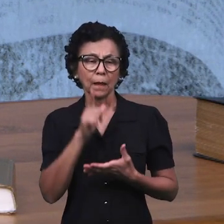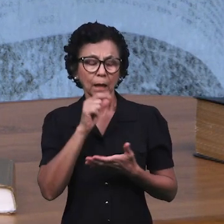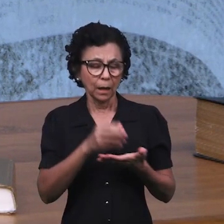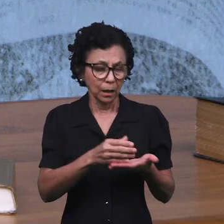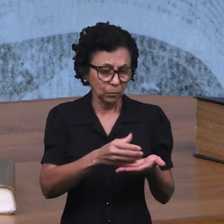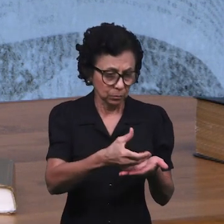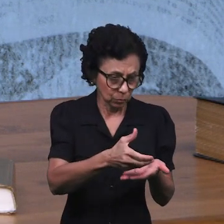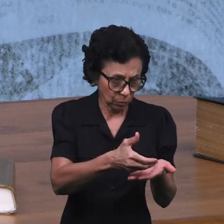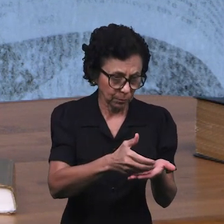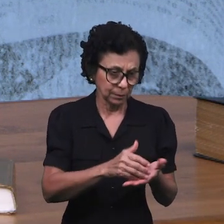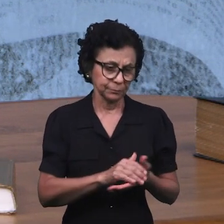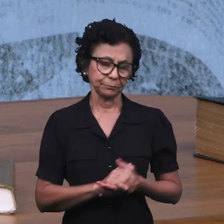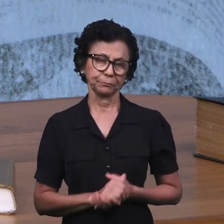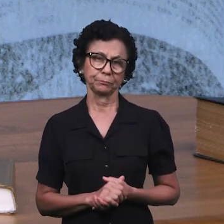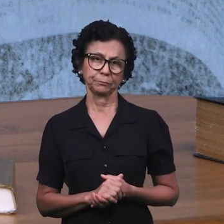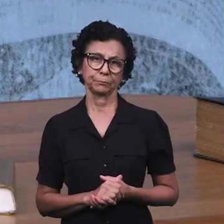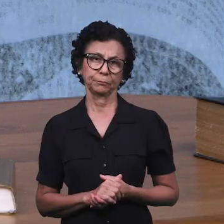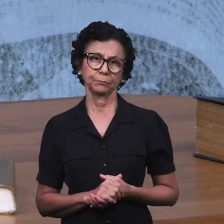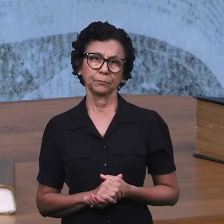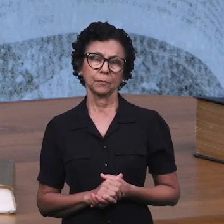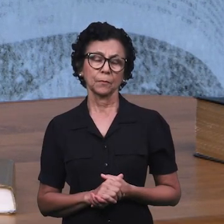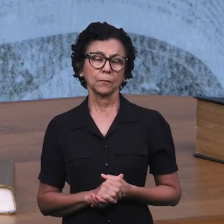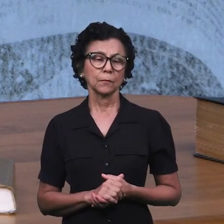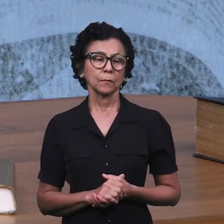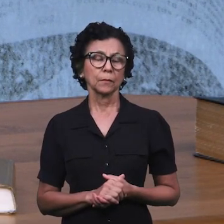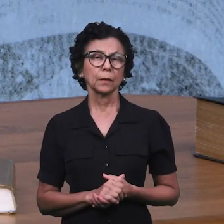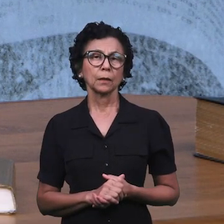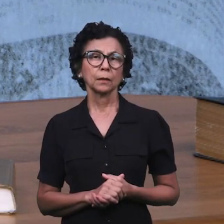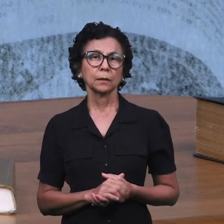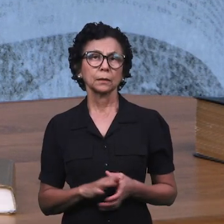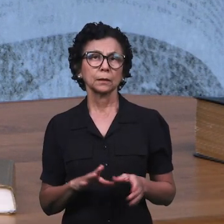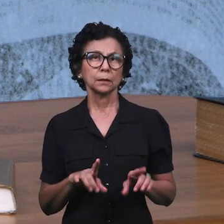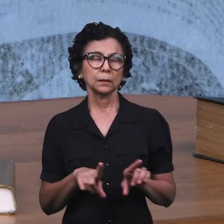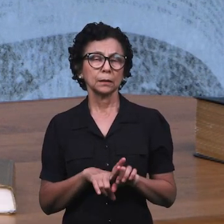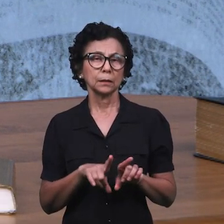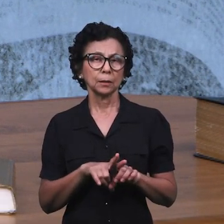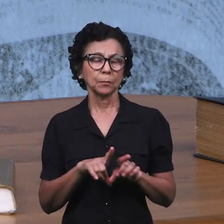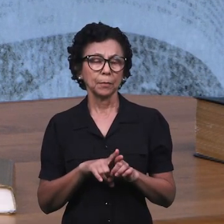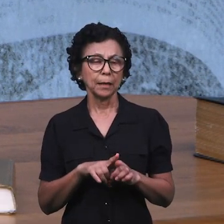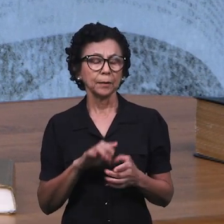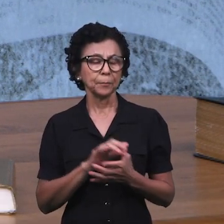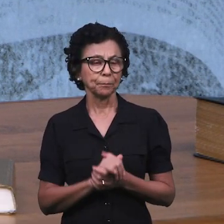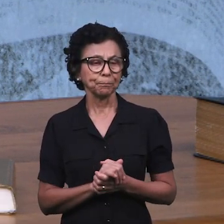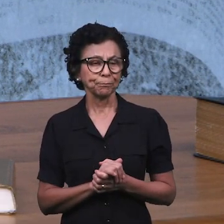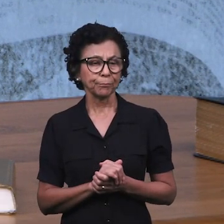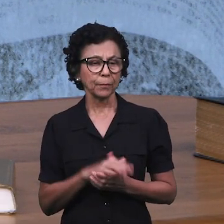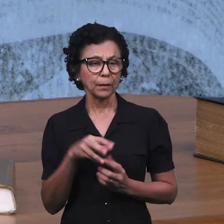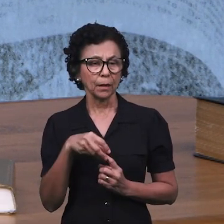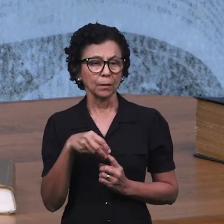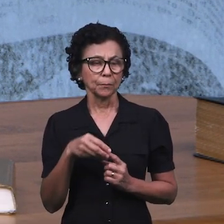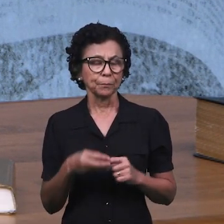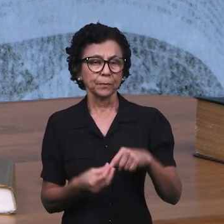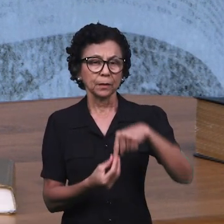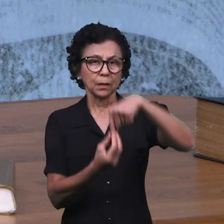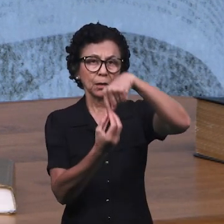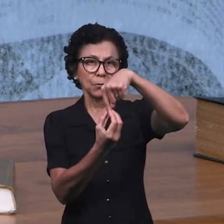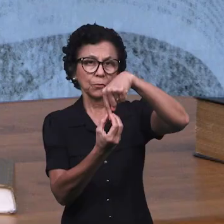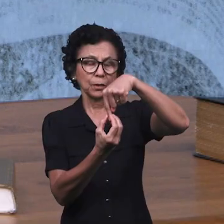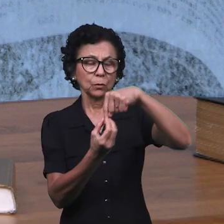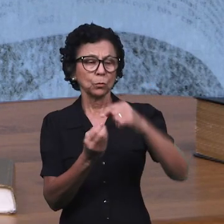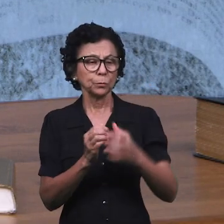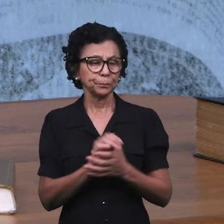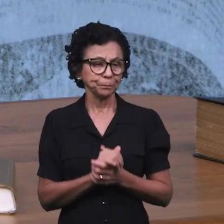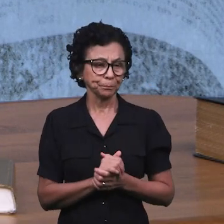água. Deram-lhe também um pedaço de massa de figos secos e 2 cachos de passas,